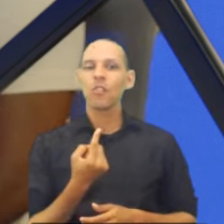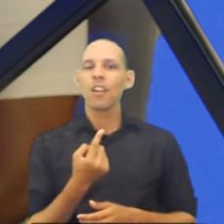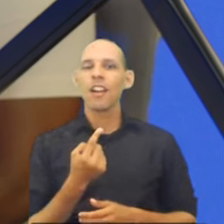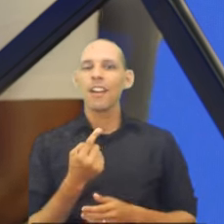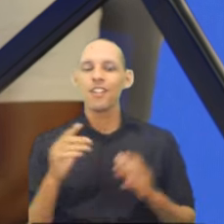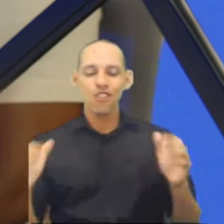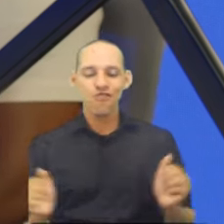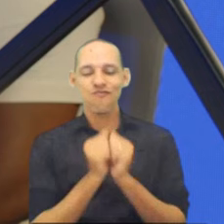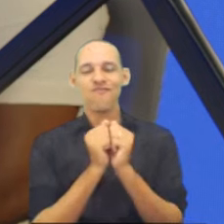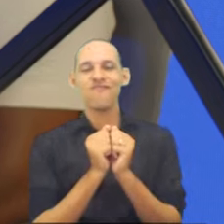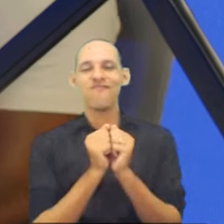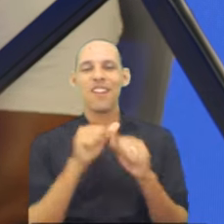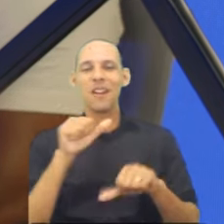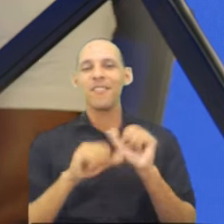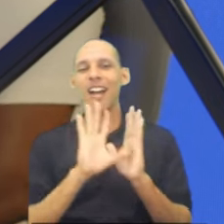se